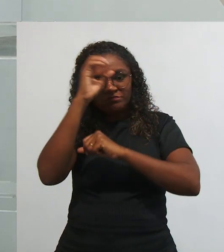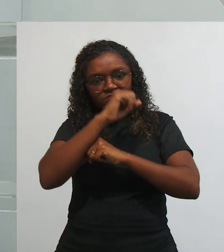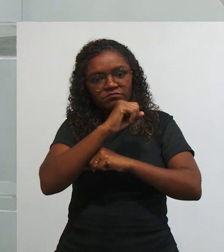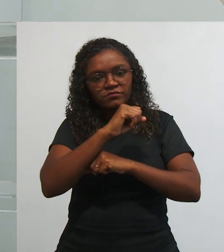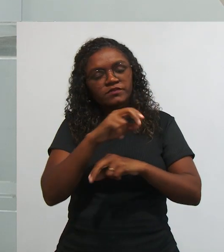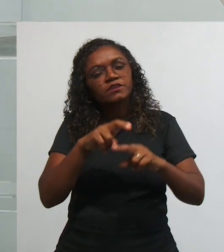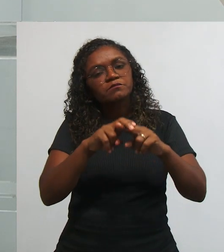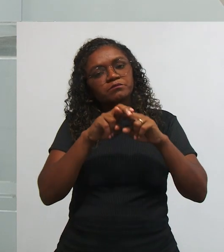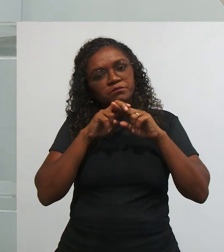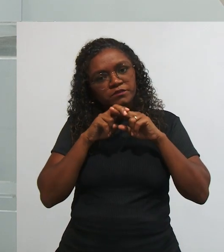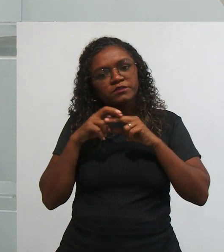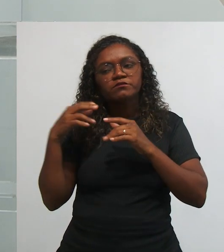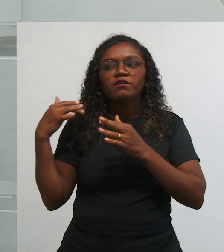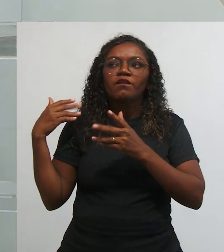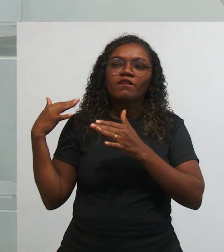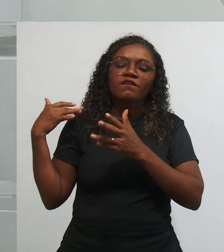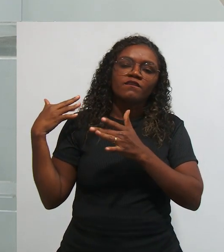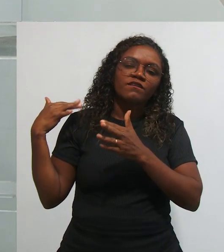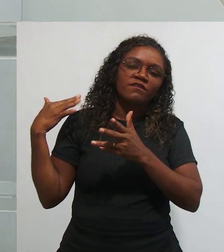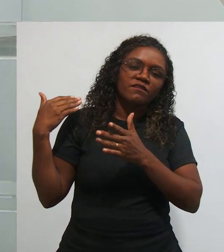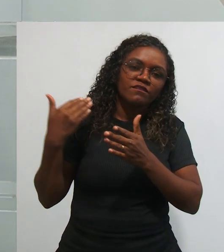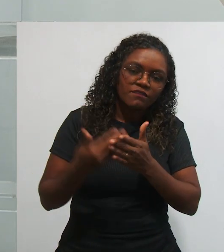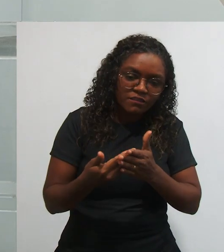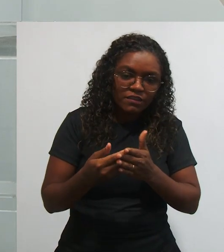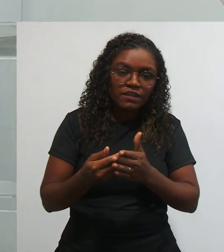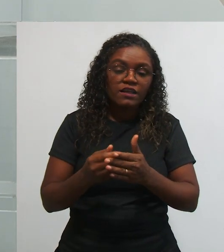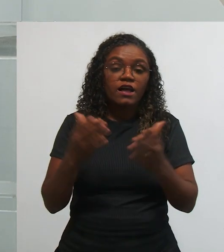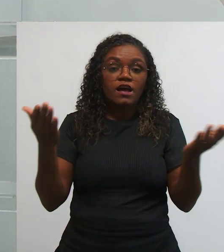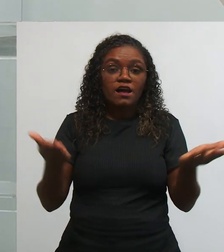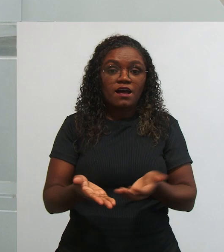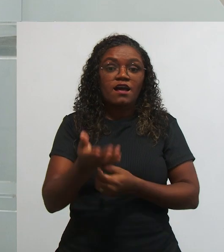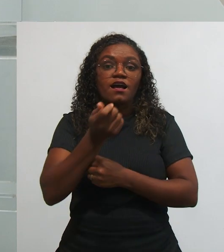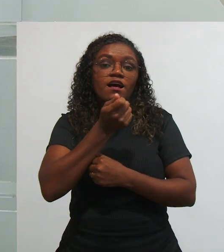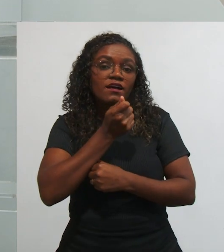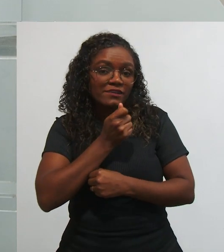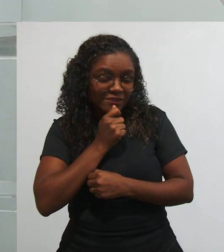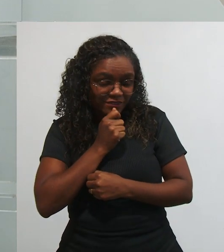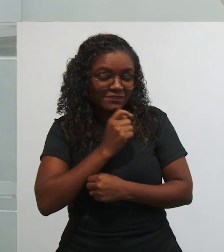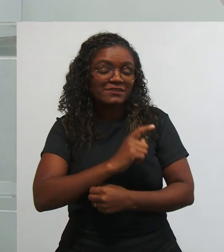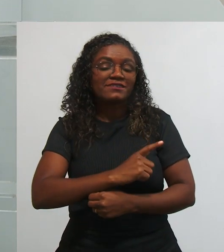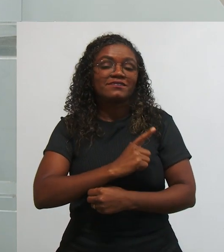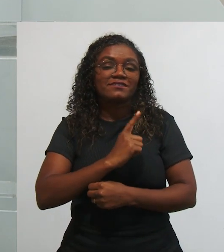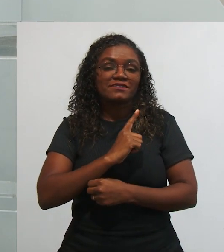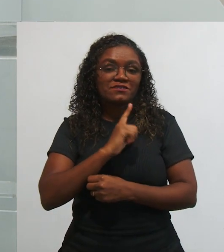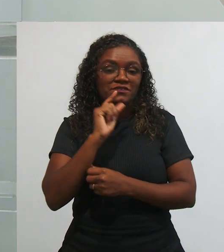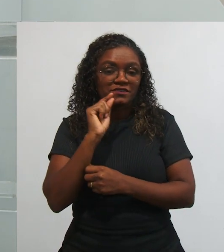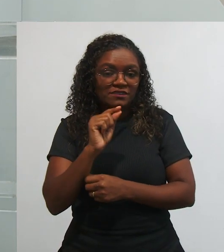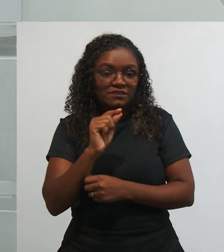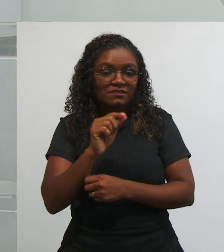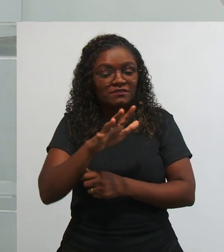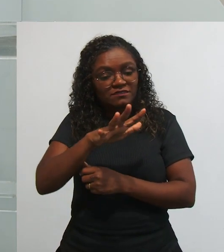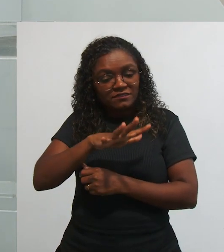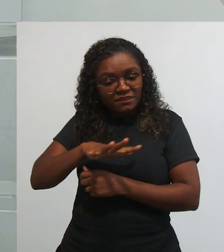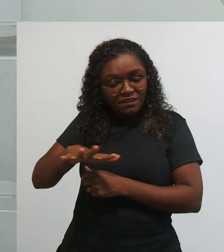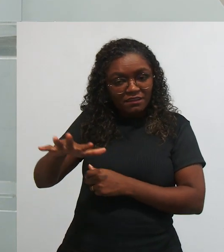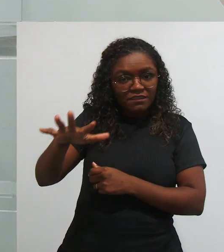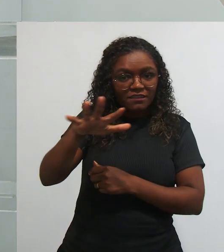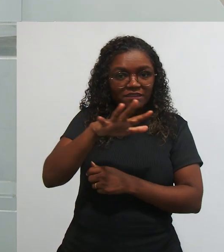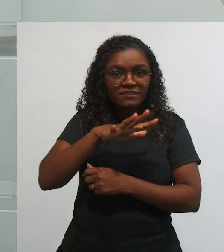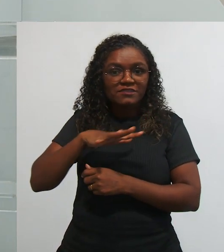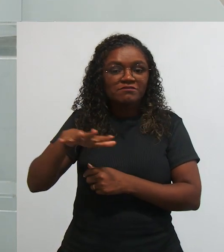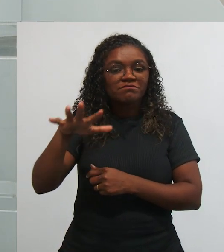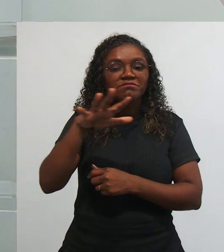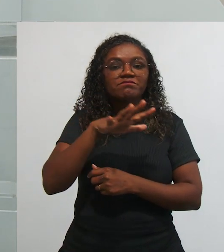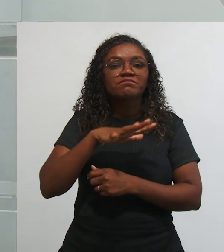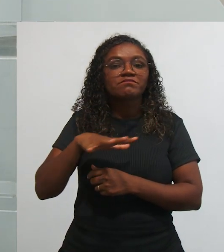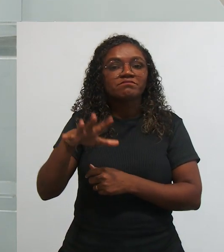perduraram durante muito tempo na ciência e ainda fazem parte de grande parte das áreas, ainda fazem parte